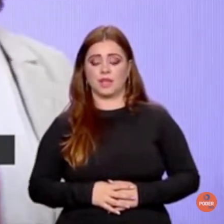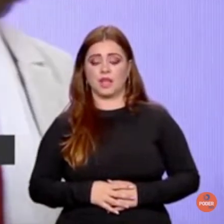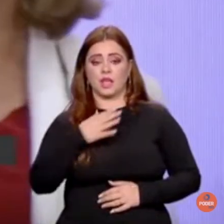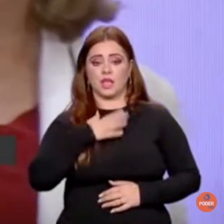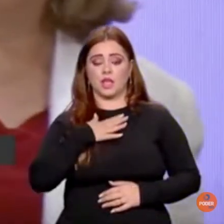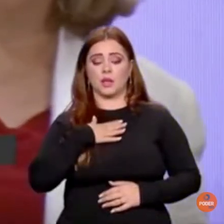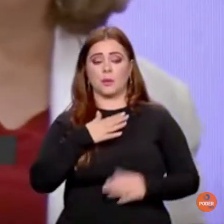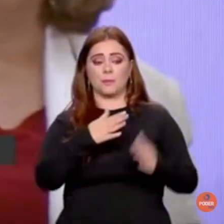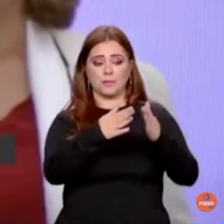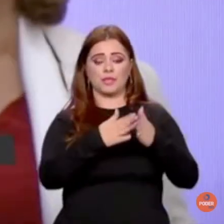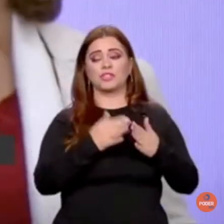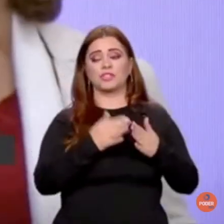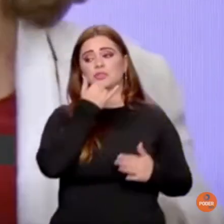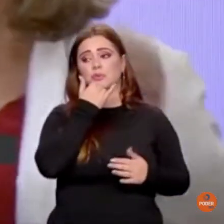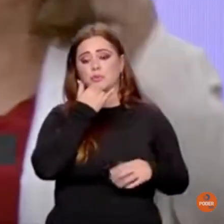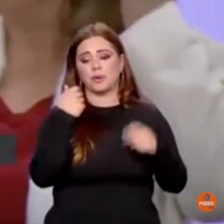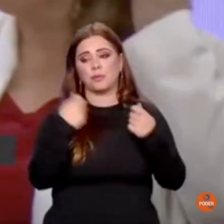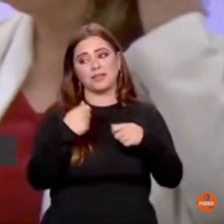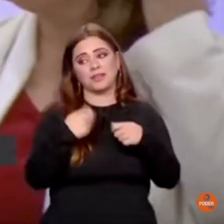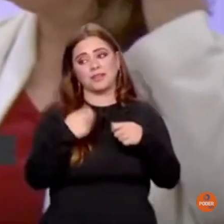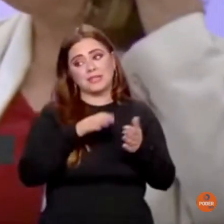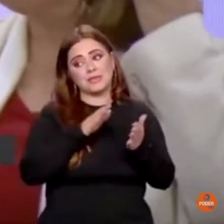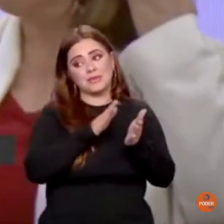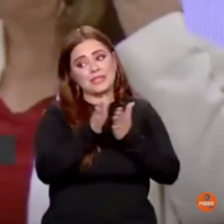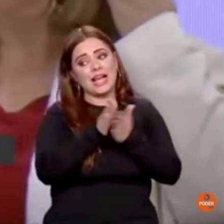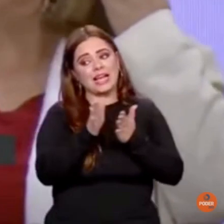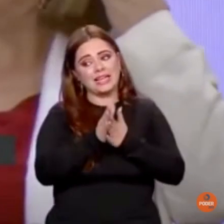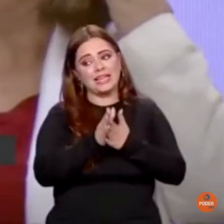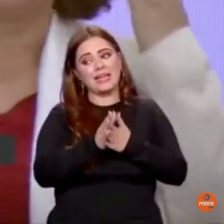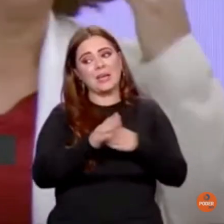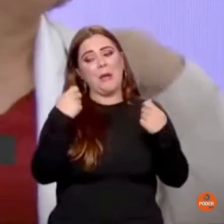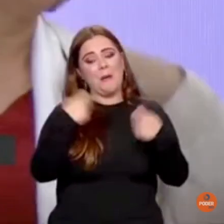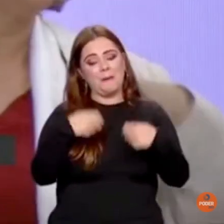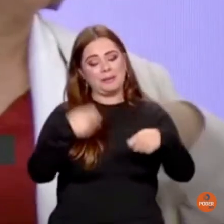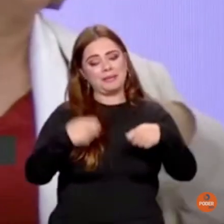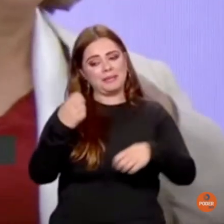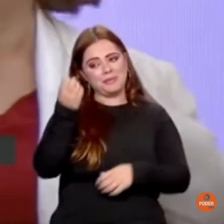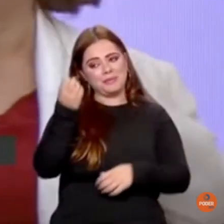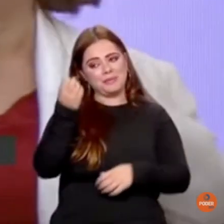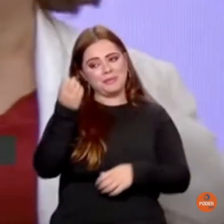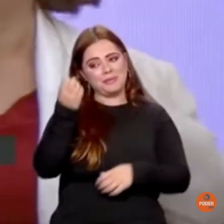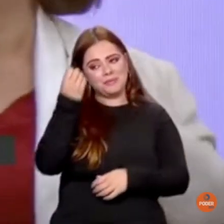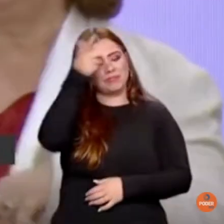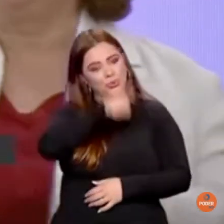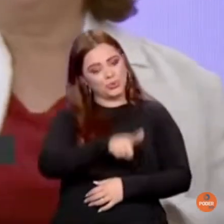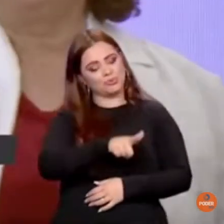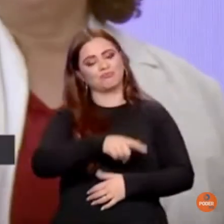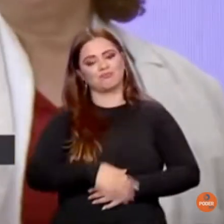Eu vou só pedir desculpa que eu vou sair aqui de fininha, que nós vamos embarcar outra vez.